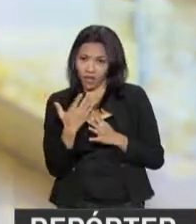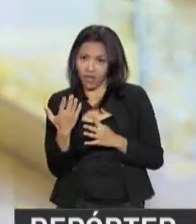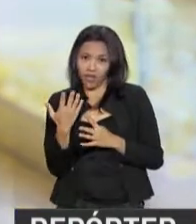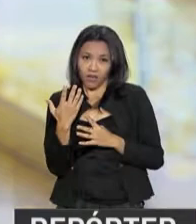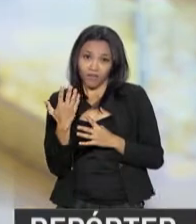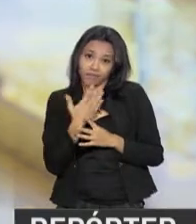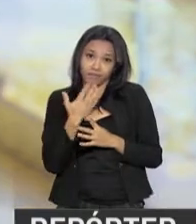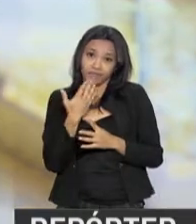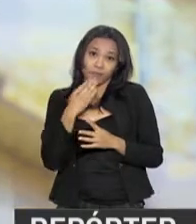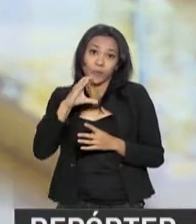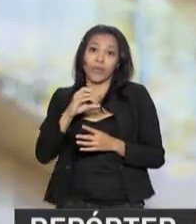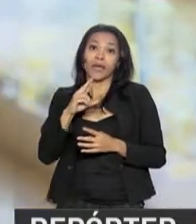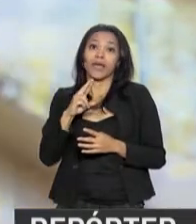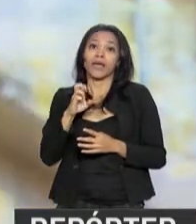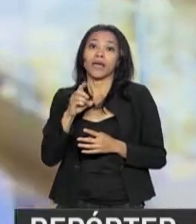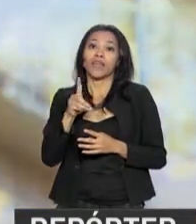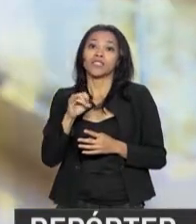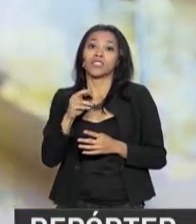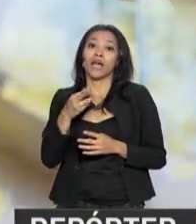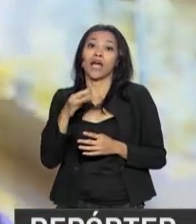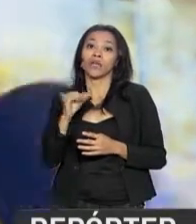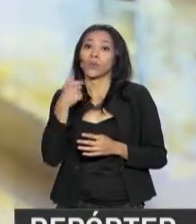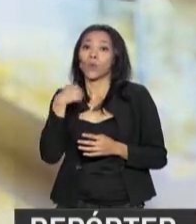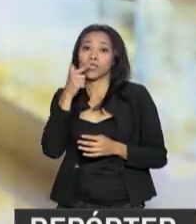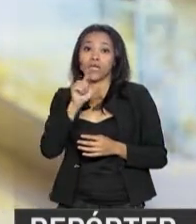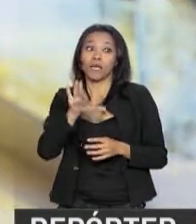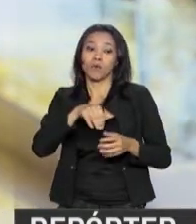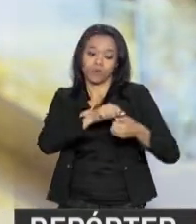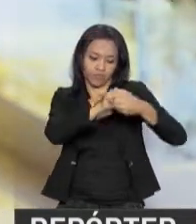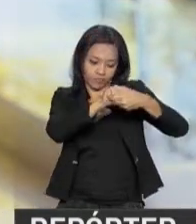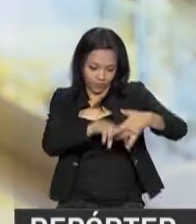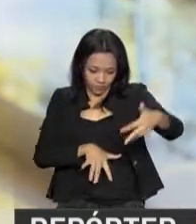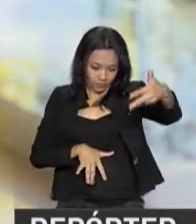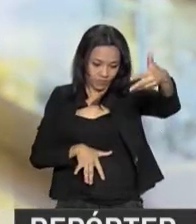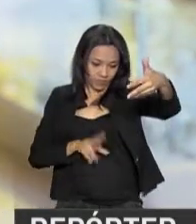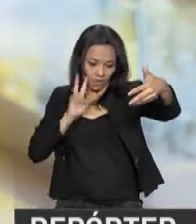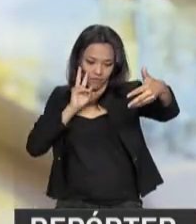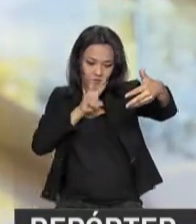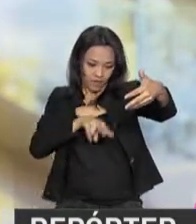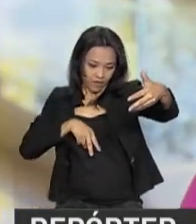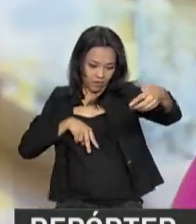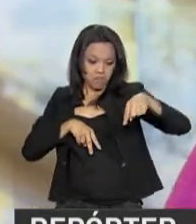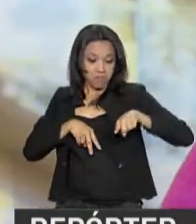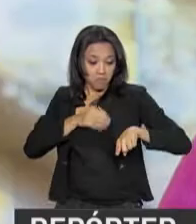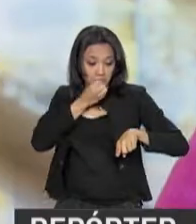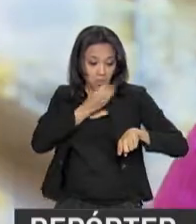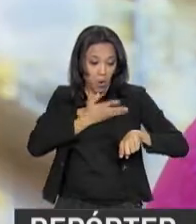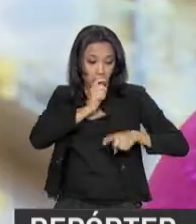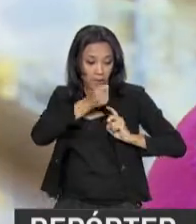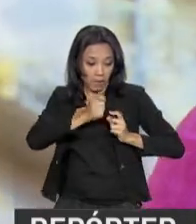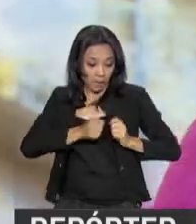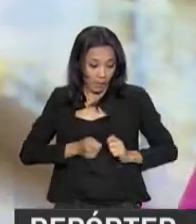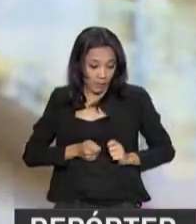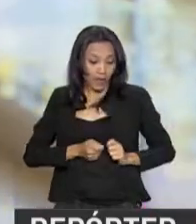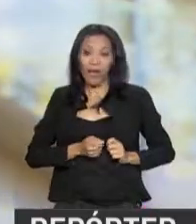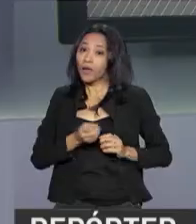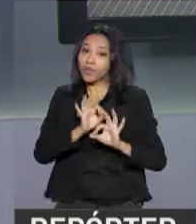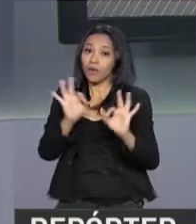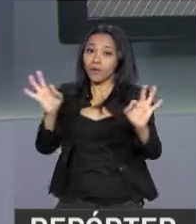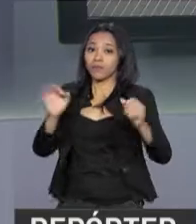consegue. Aí quando olhar no histórico... Ah, tipo, a gente já tem histórico de pagar bem, não sei o que, não sei o que, tá de